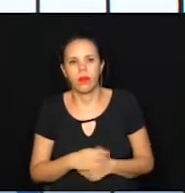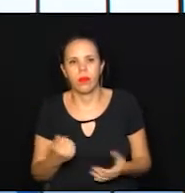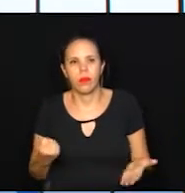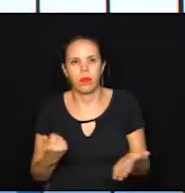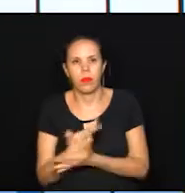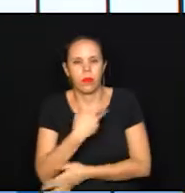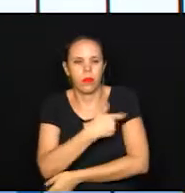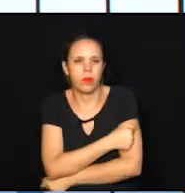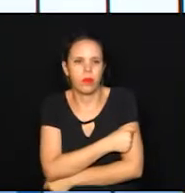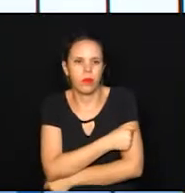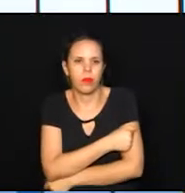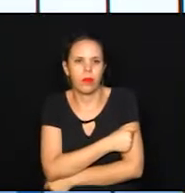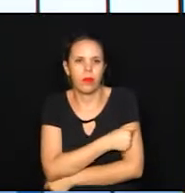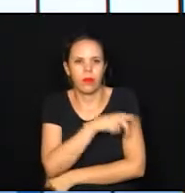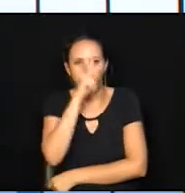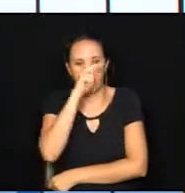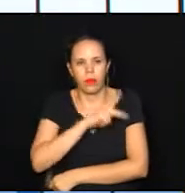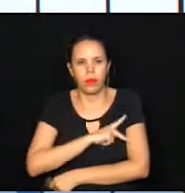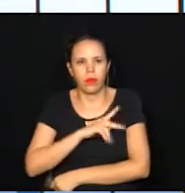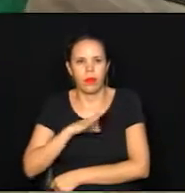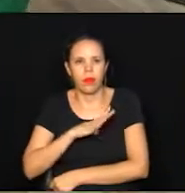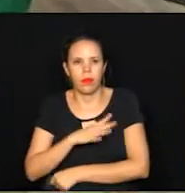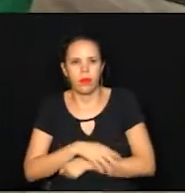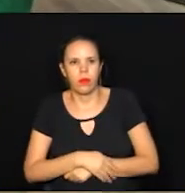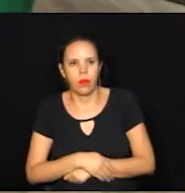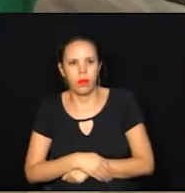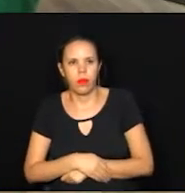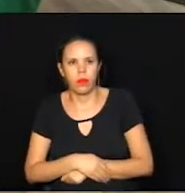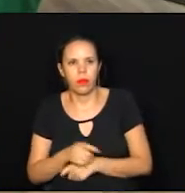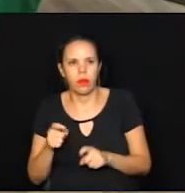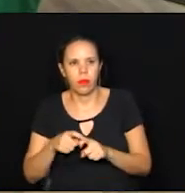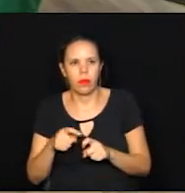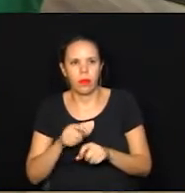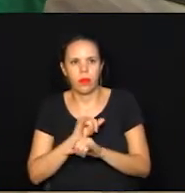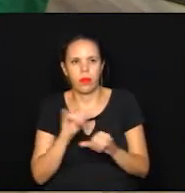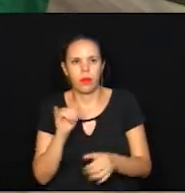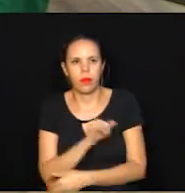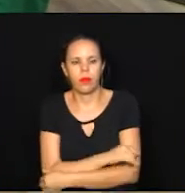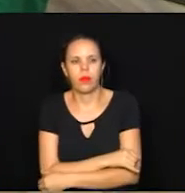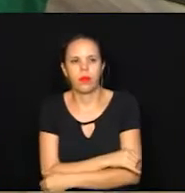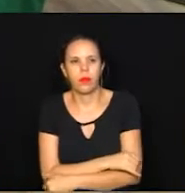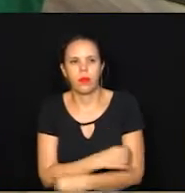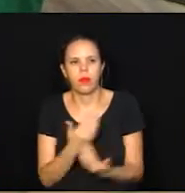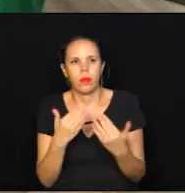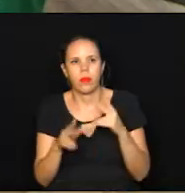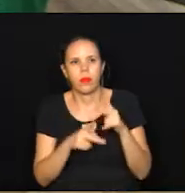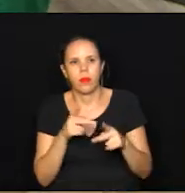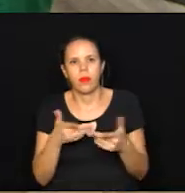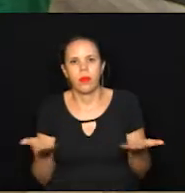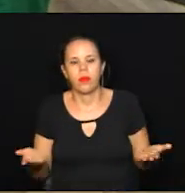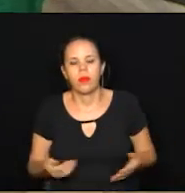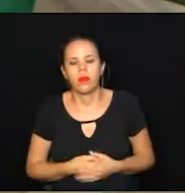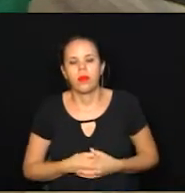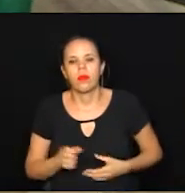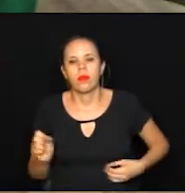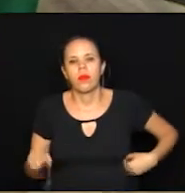da vacina feita pelo próprio município. E médicos divulgaram uma carta aberta à população, Mina? Sim, porque a gente